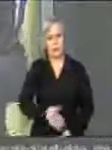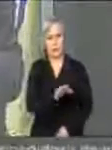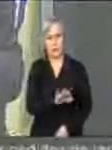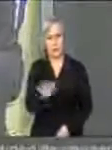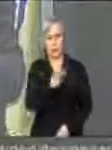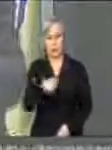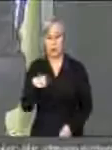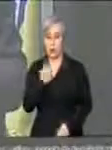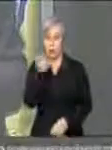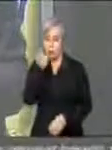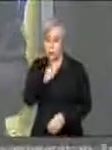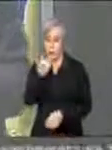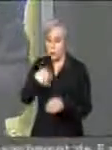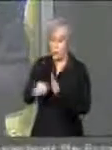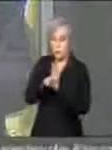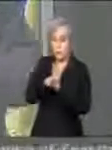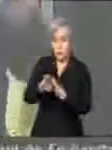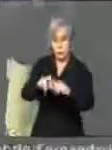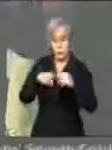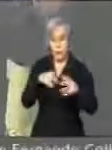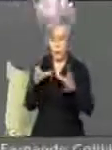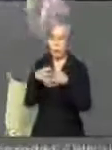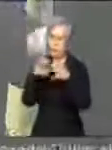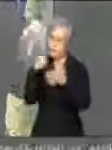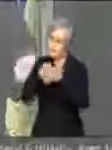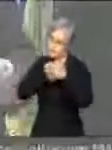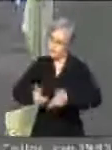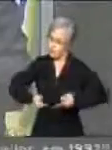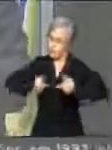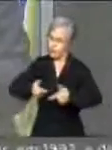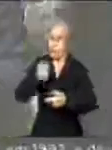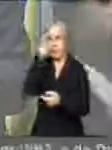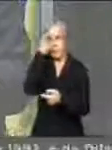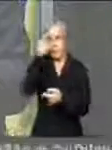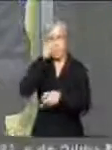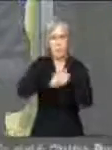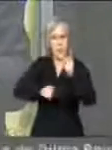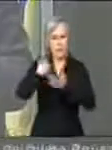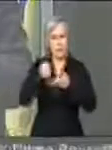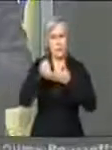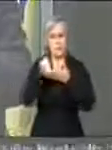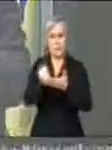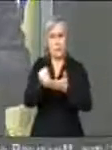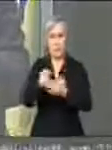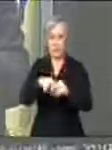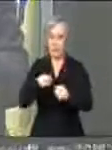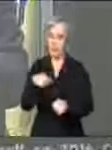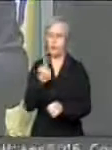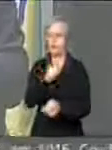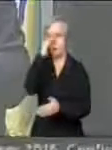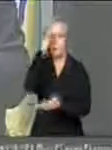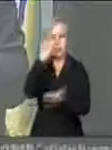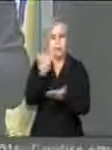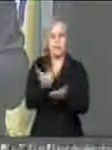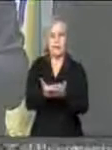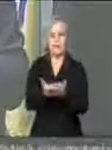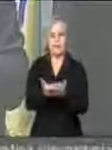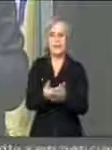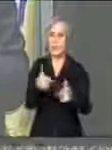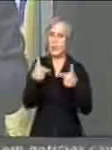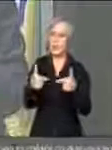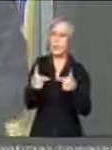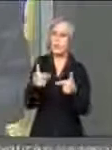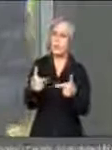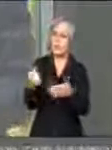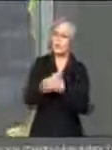temos uma bancada combativa, de espírito público, que acreditou e acredita nas